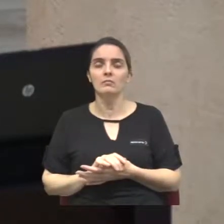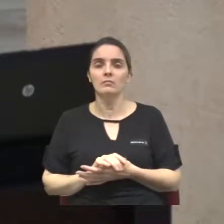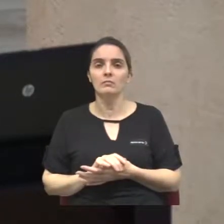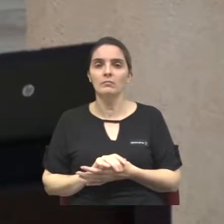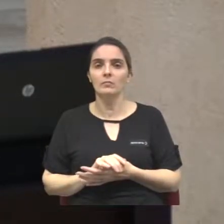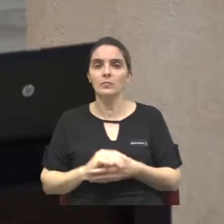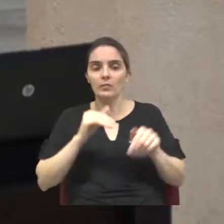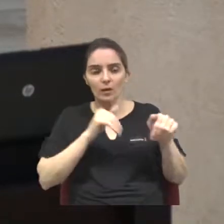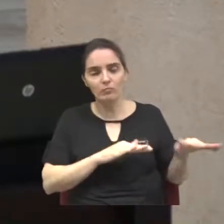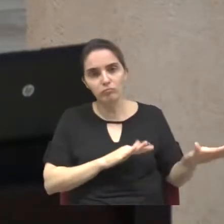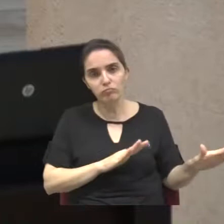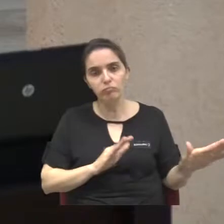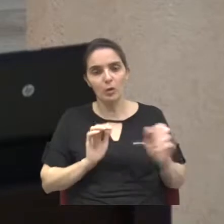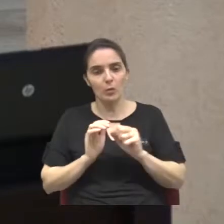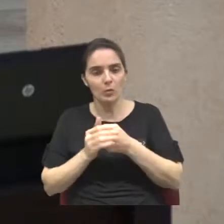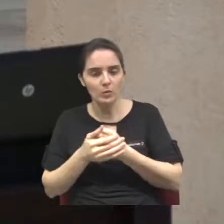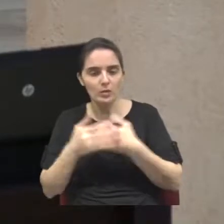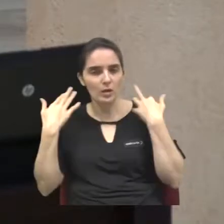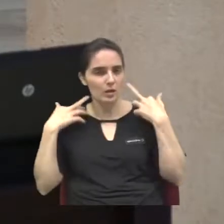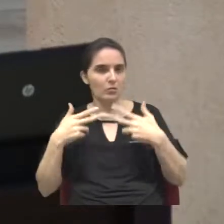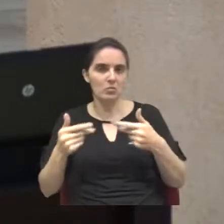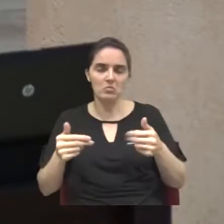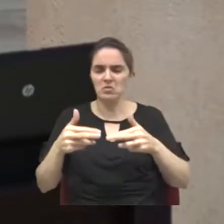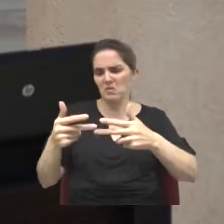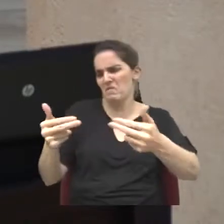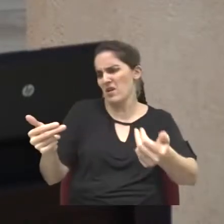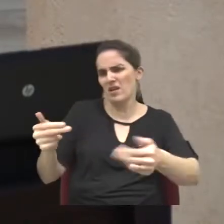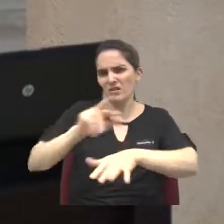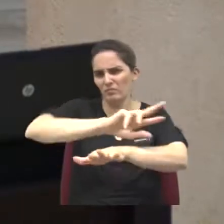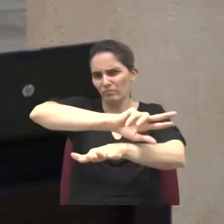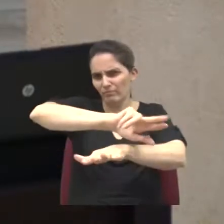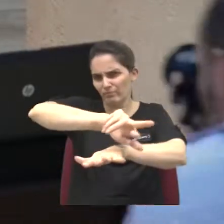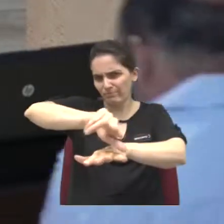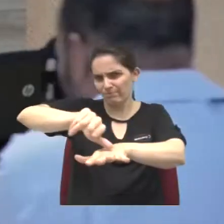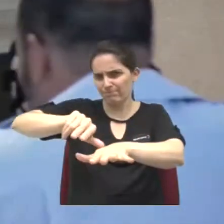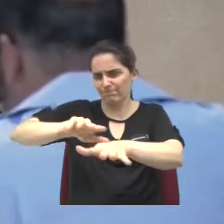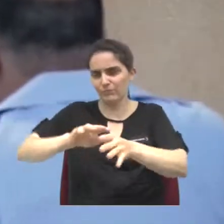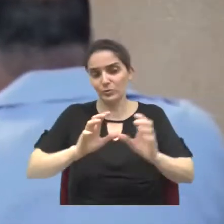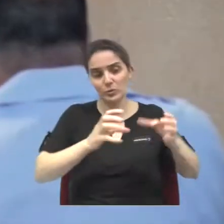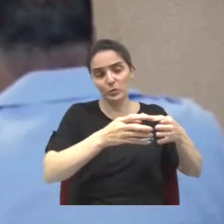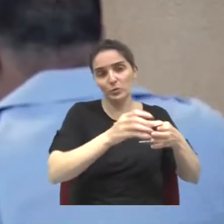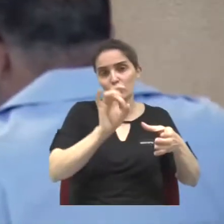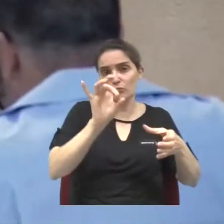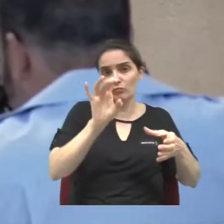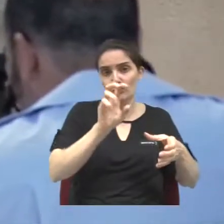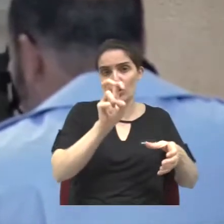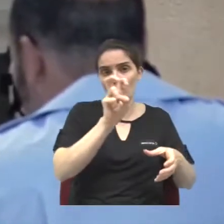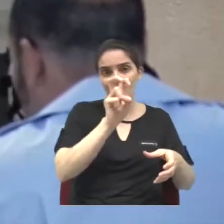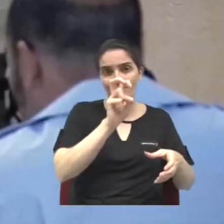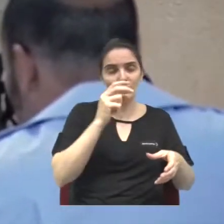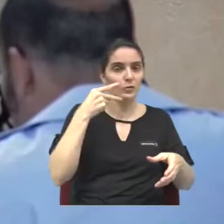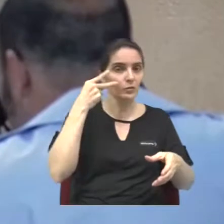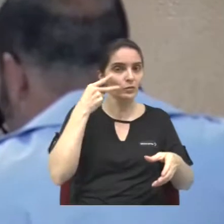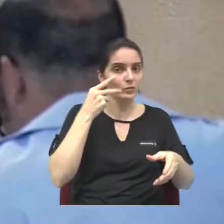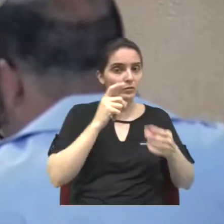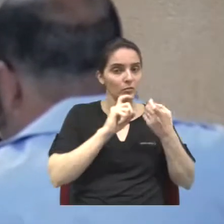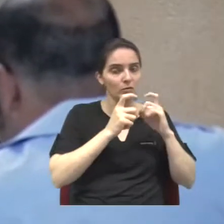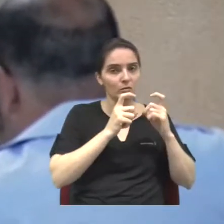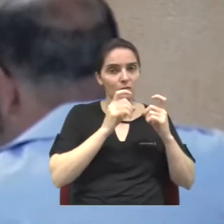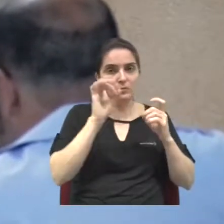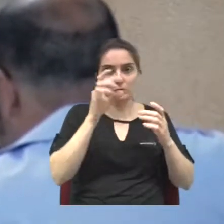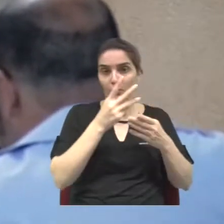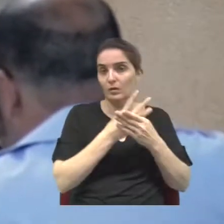defesa animal, uma série de outras coisas. E a comissão é só assim, o vereador reúne só aqui na casa. Mas, de qualquer forma, eu